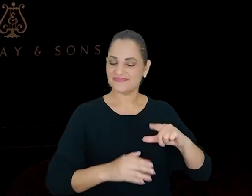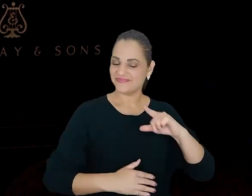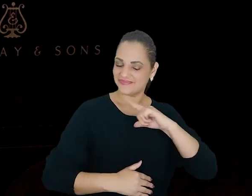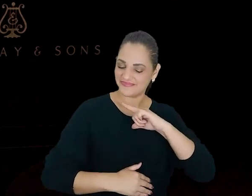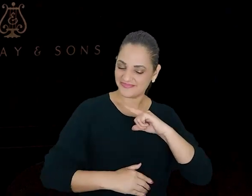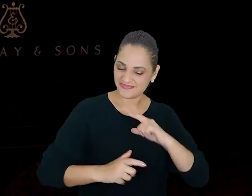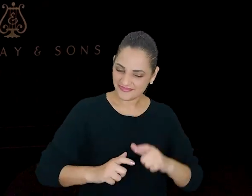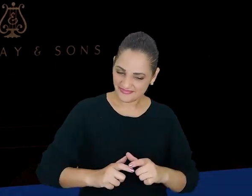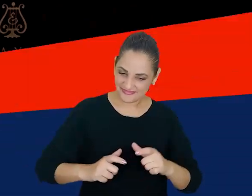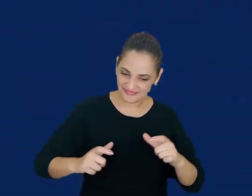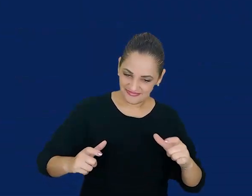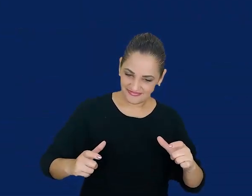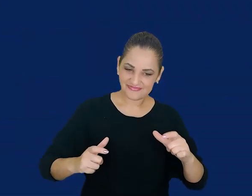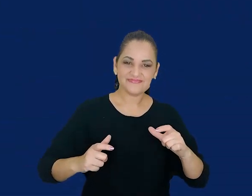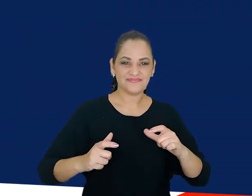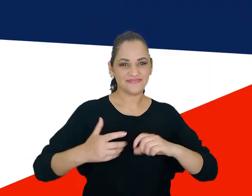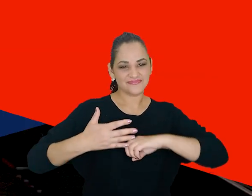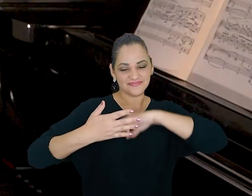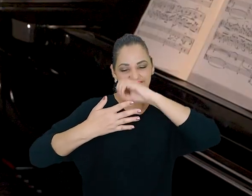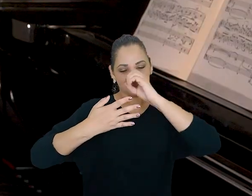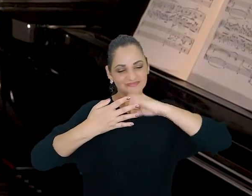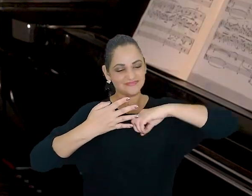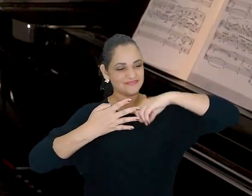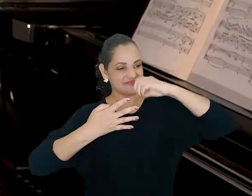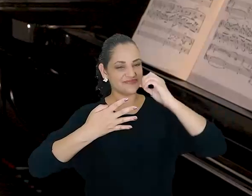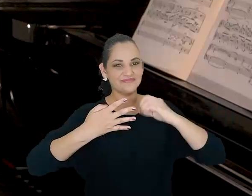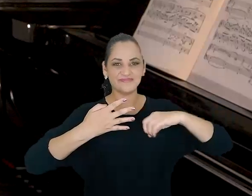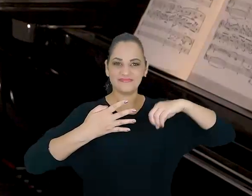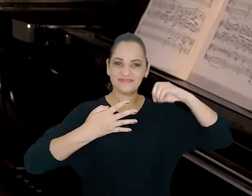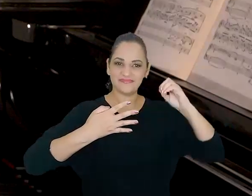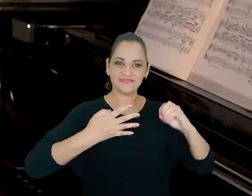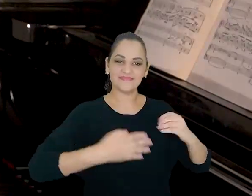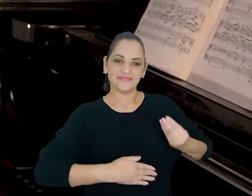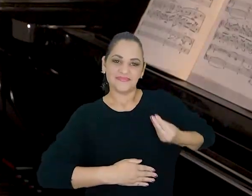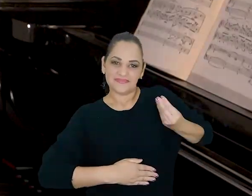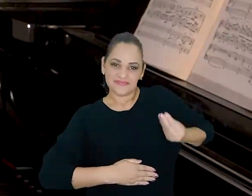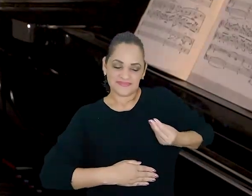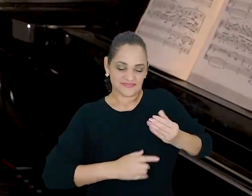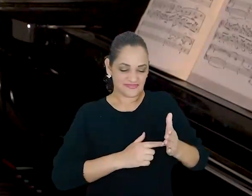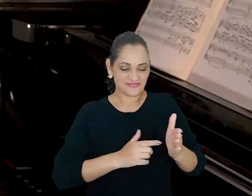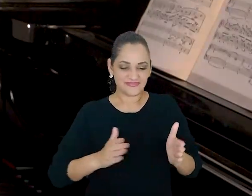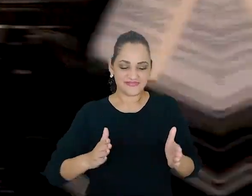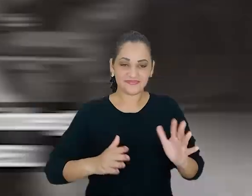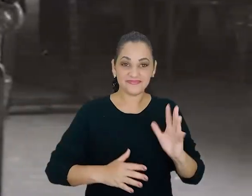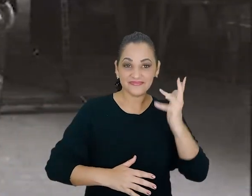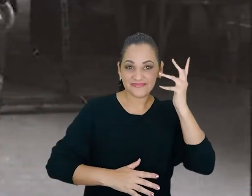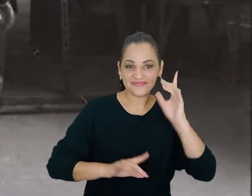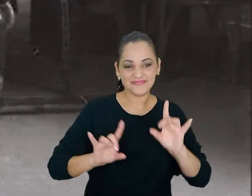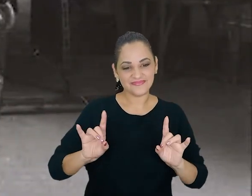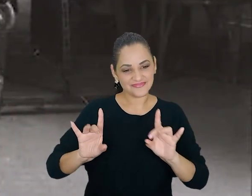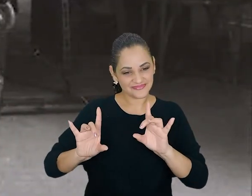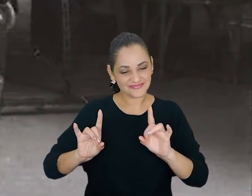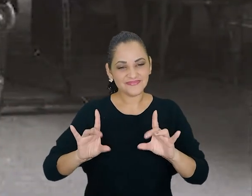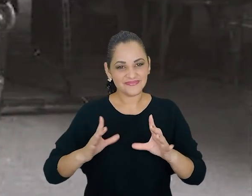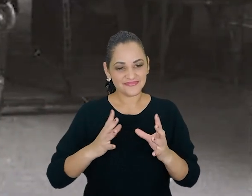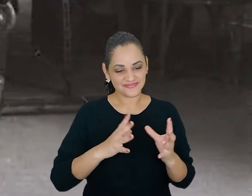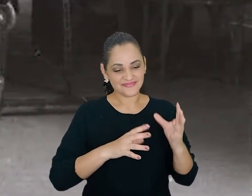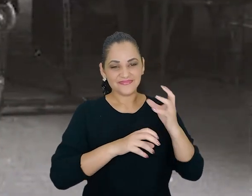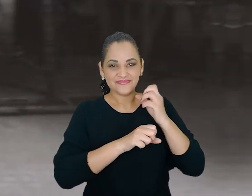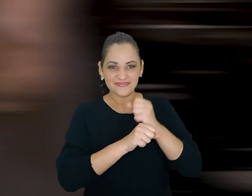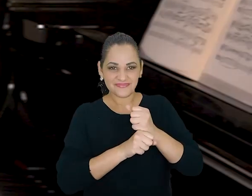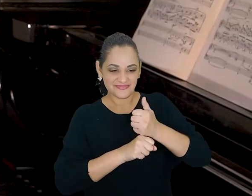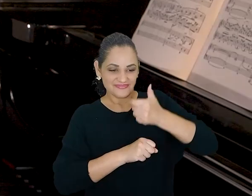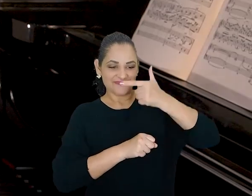tenha ampliado sua harmonia. Viveu numa época do surgimento da técnica dodecafônica e